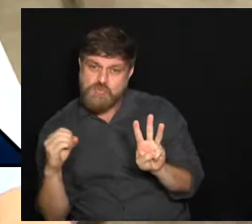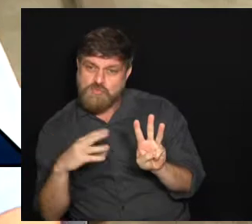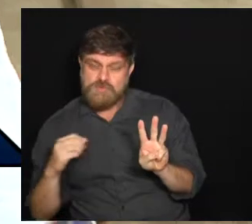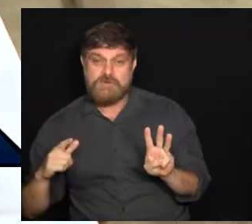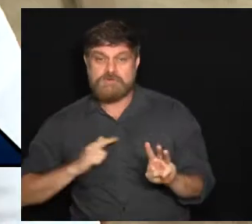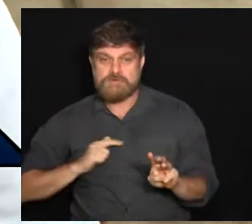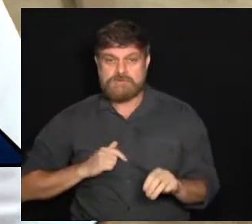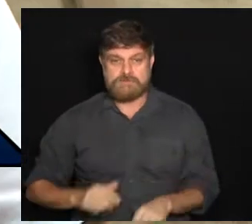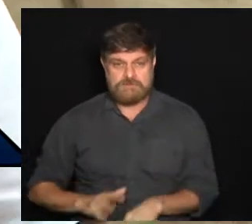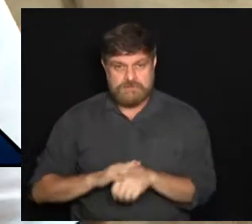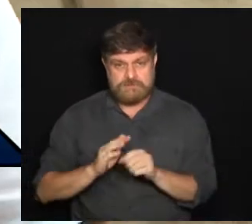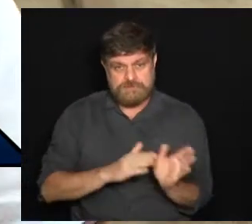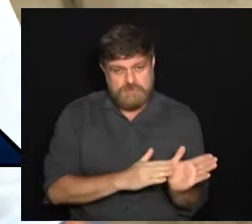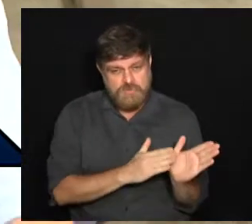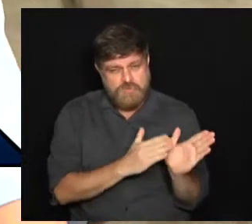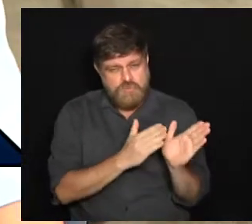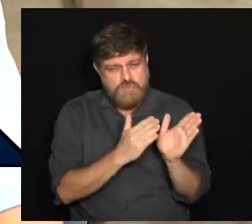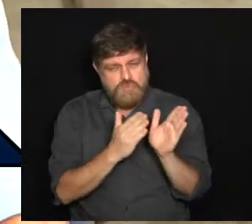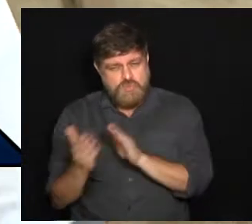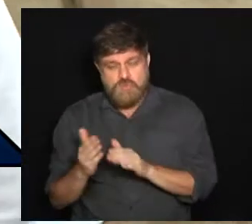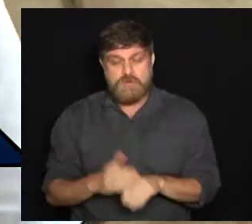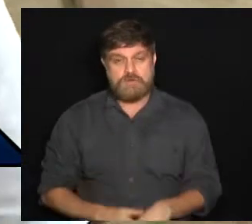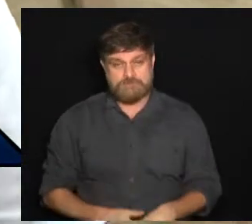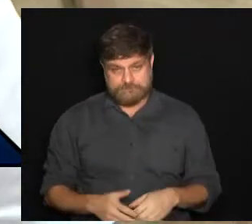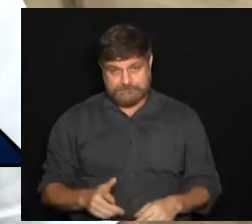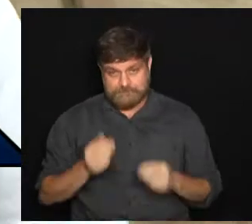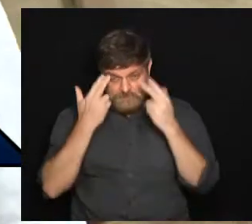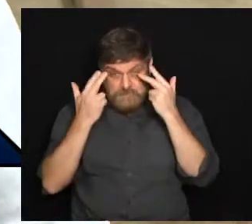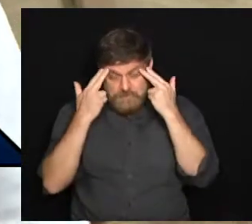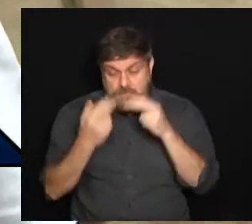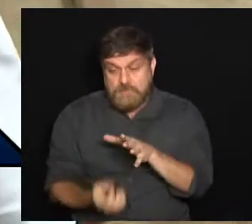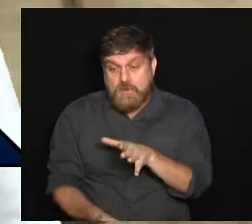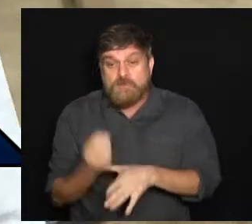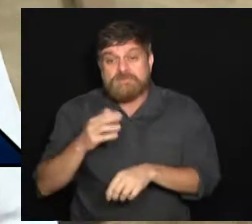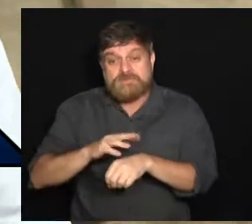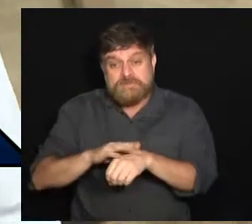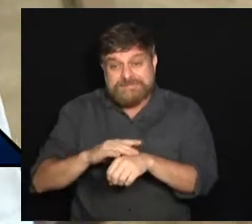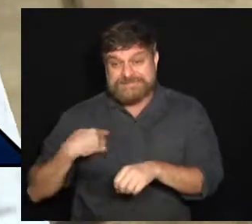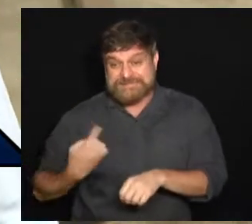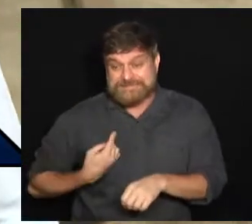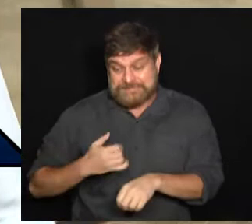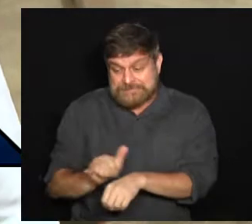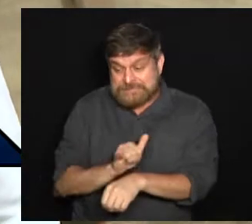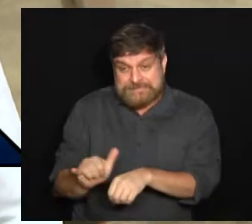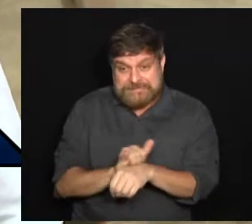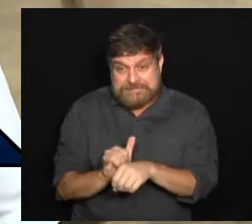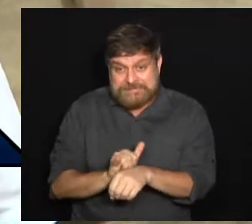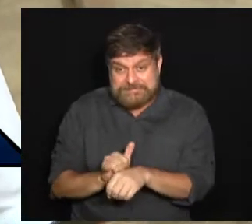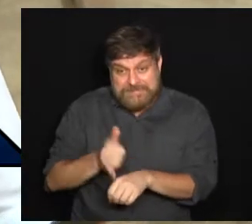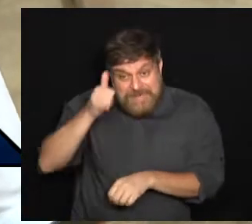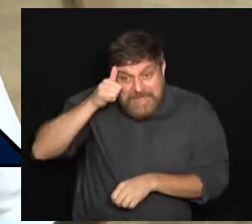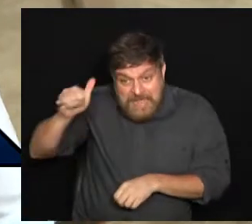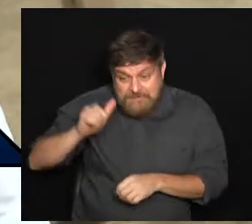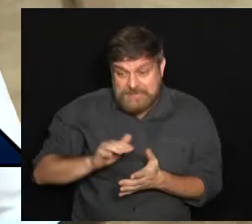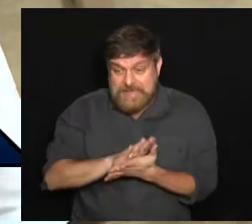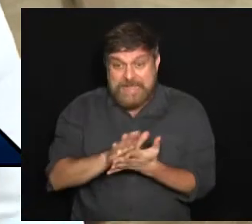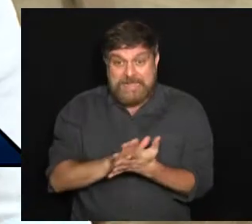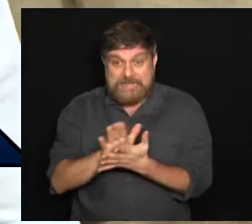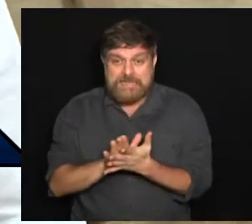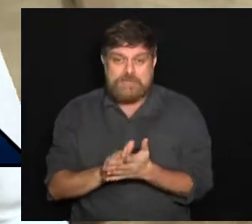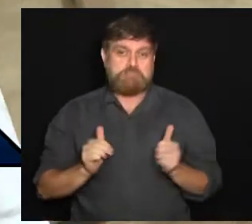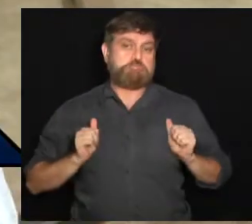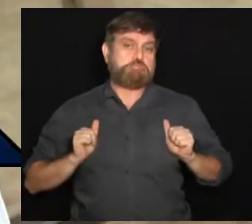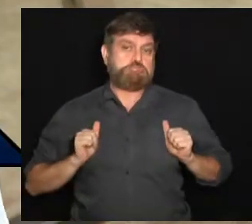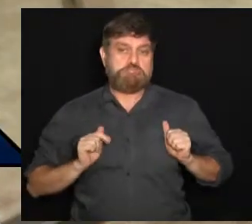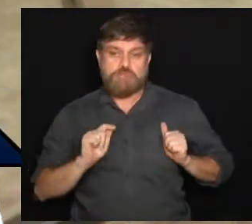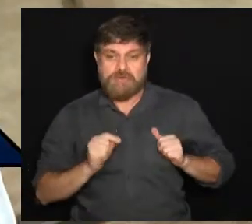transcurso da doença, no fluxo normal da doença. Se a gente não toma medidas de contenção de grandes aglomerações, esse